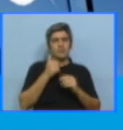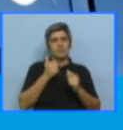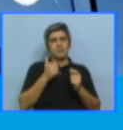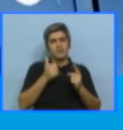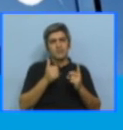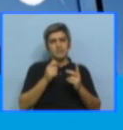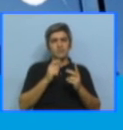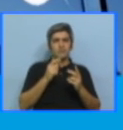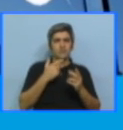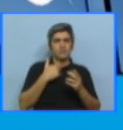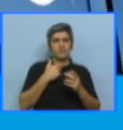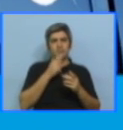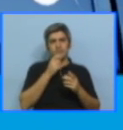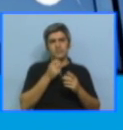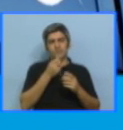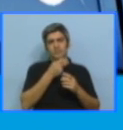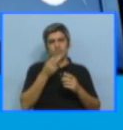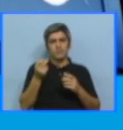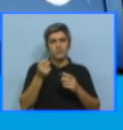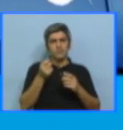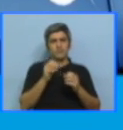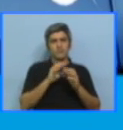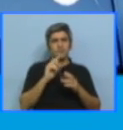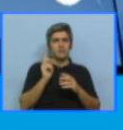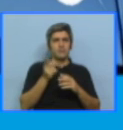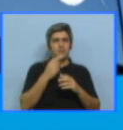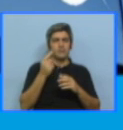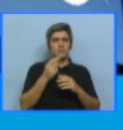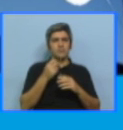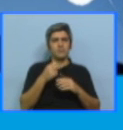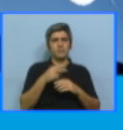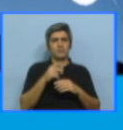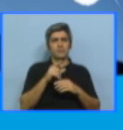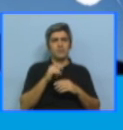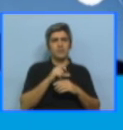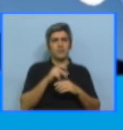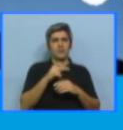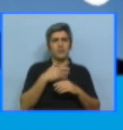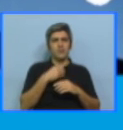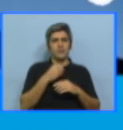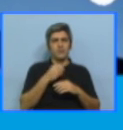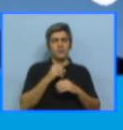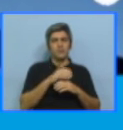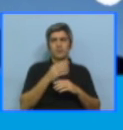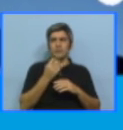incerto. E eu usei a expressão que é comum do século líquido, porque de facto as coisas